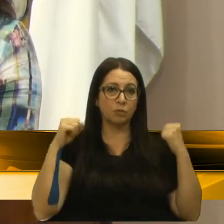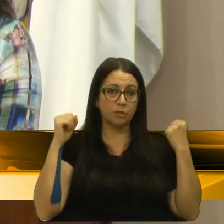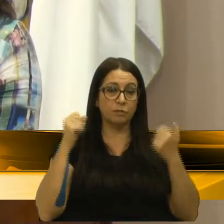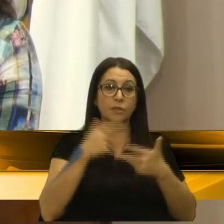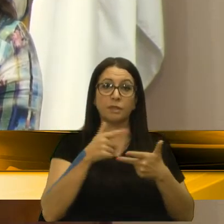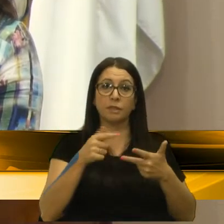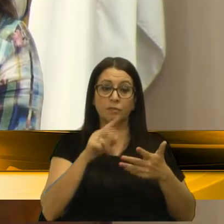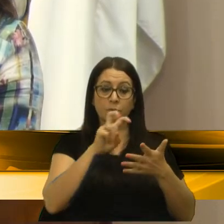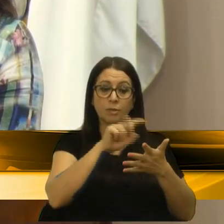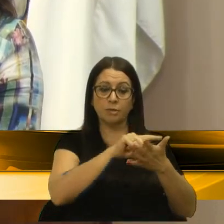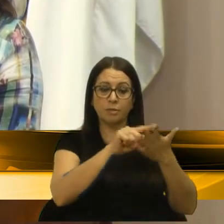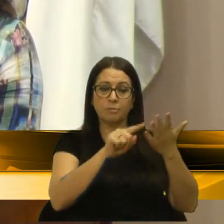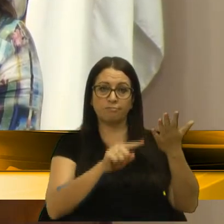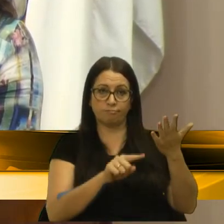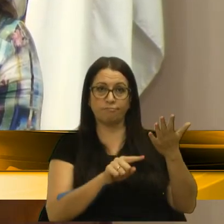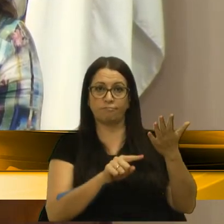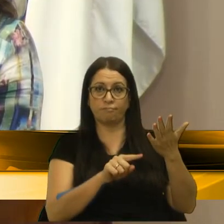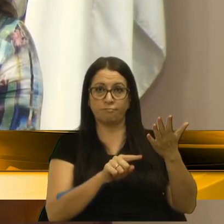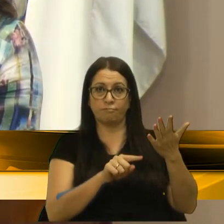faltam 5